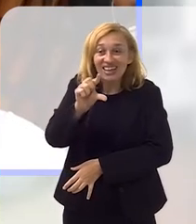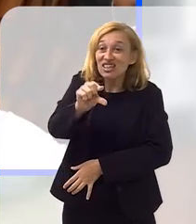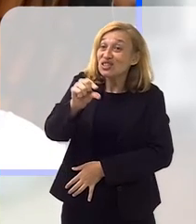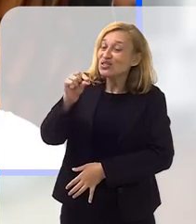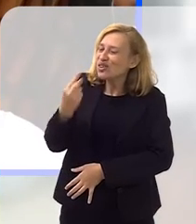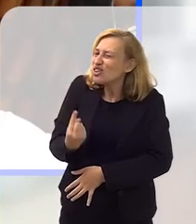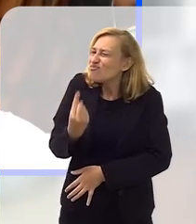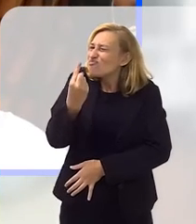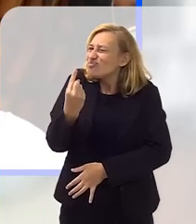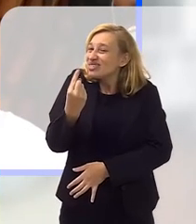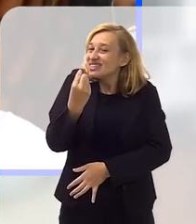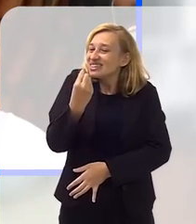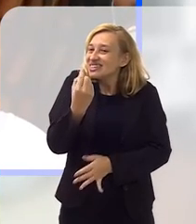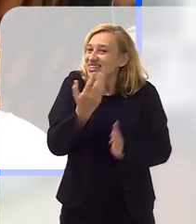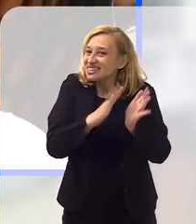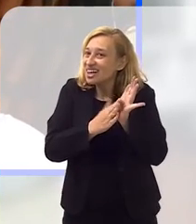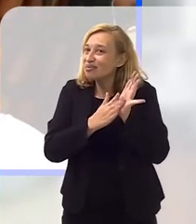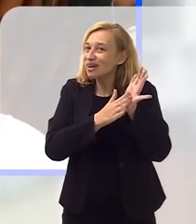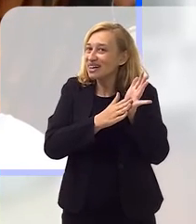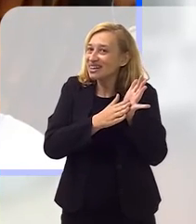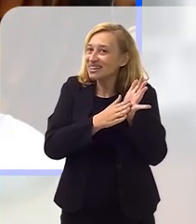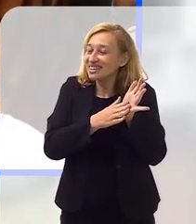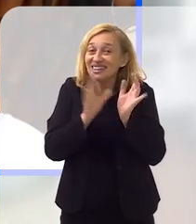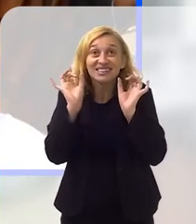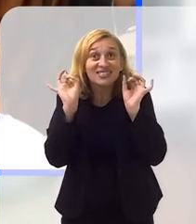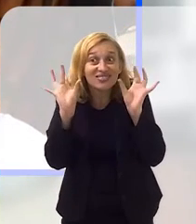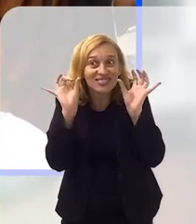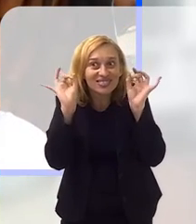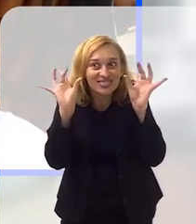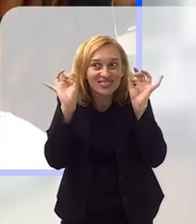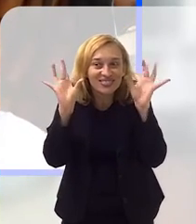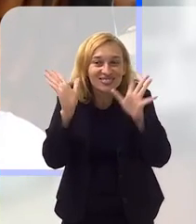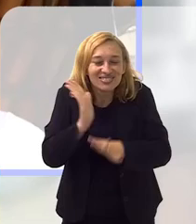Queria que o André escolhesse um samba